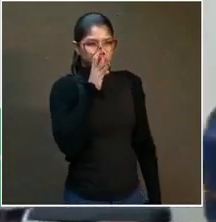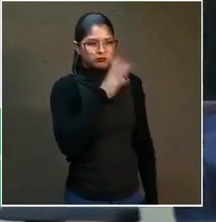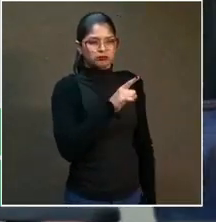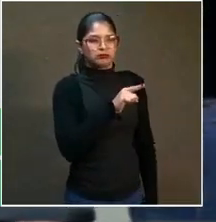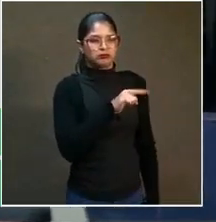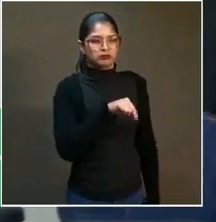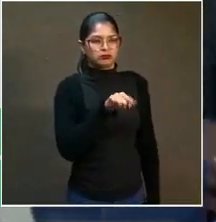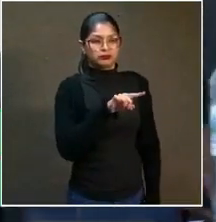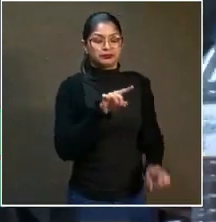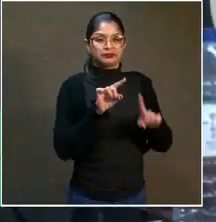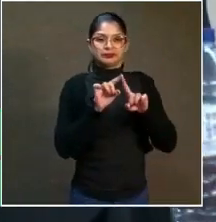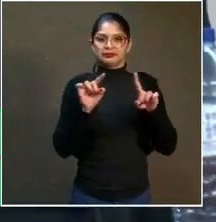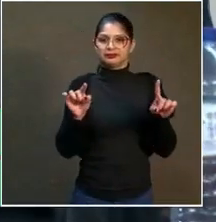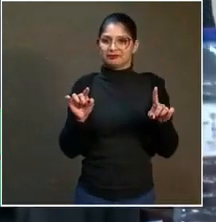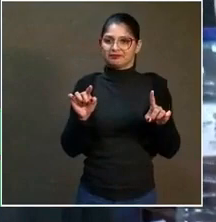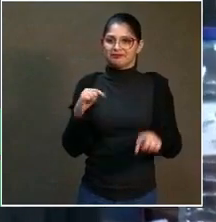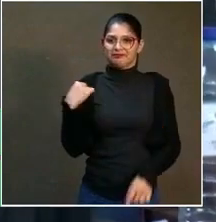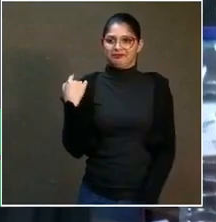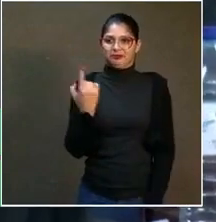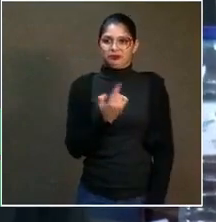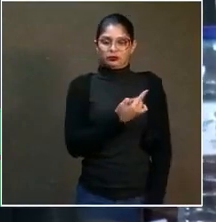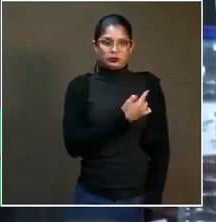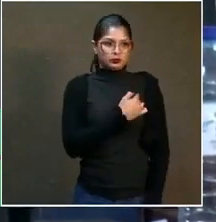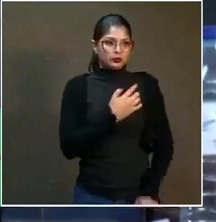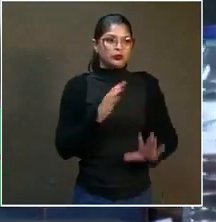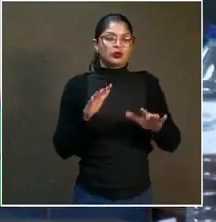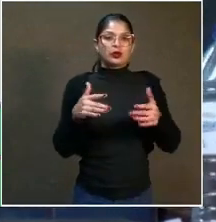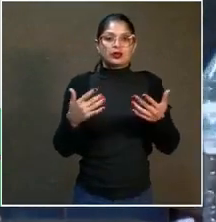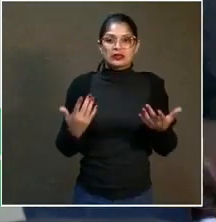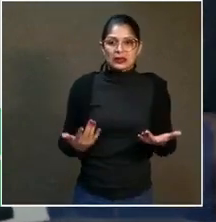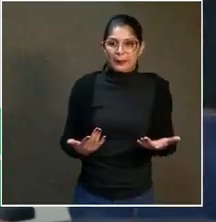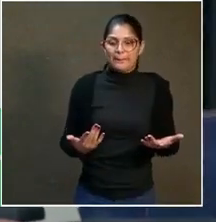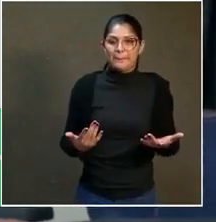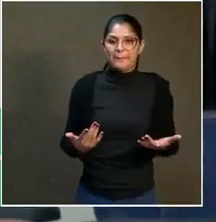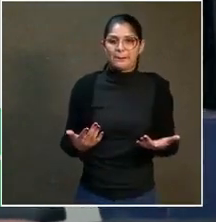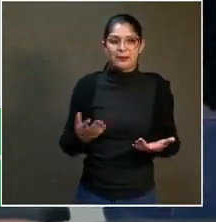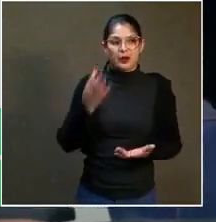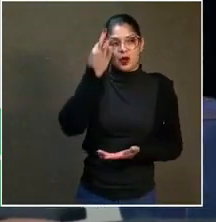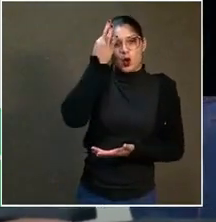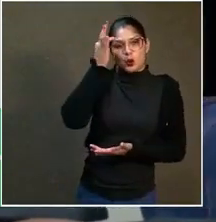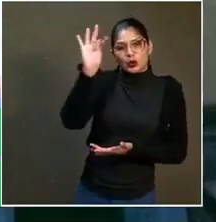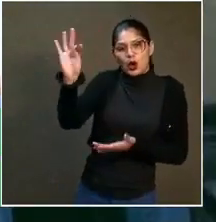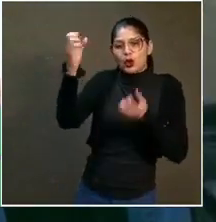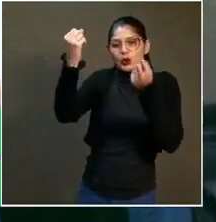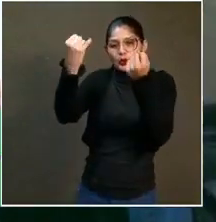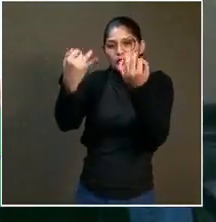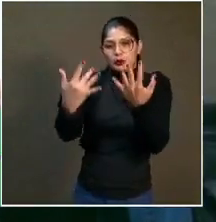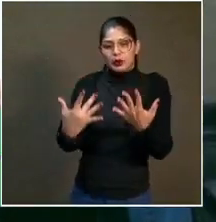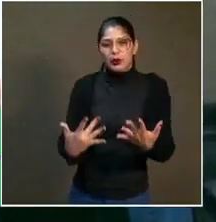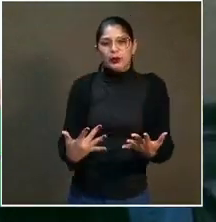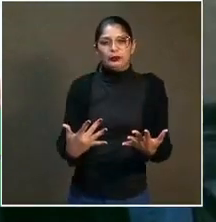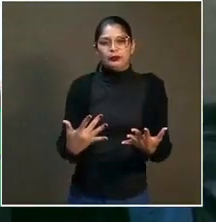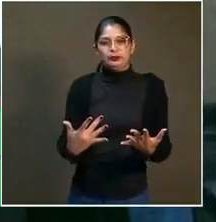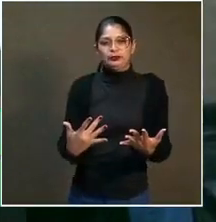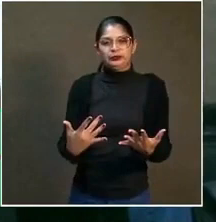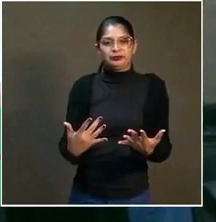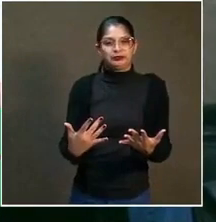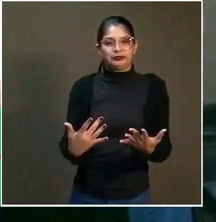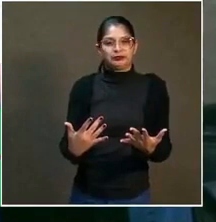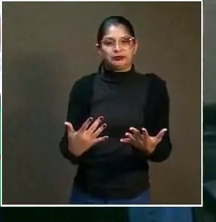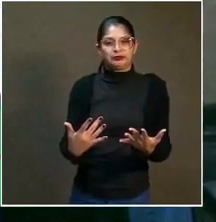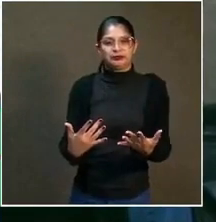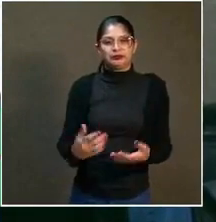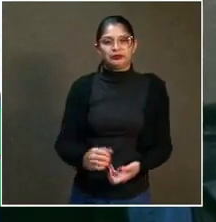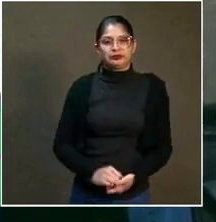Mas, na verdade, nós estamos, como Carnelucci nos disse, que a essência, a maior